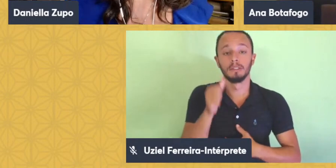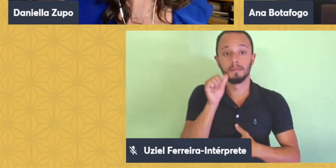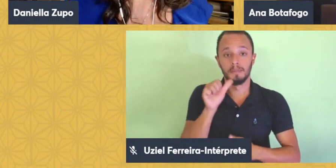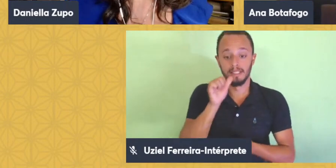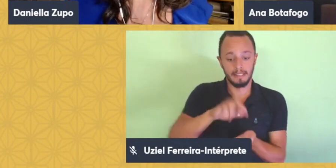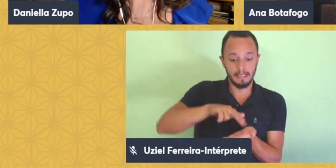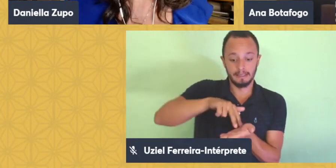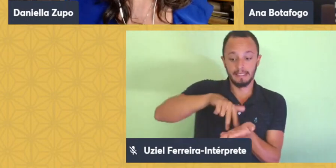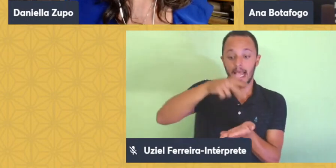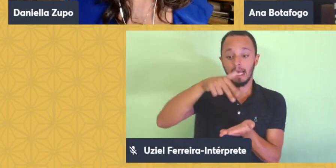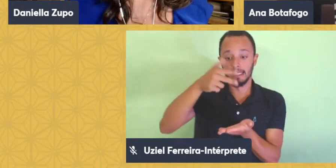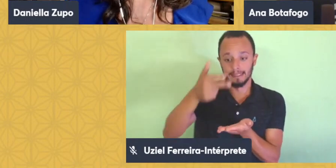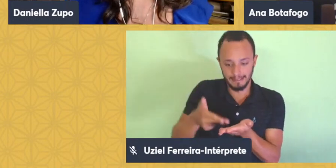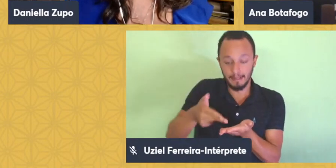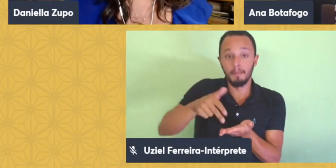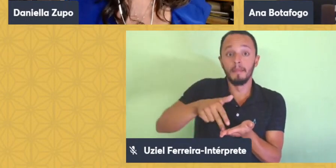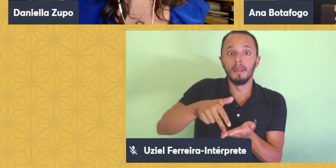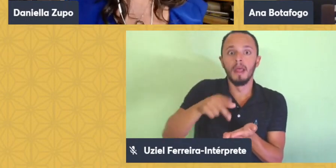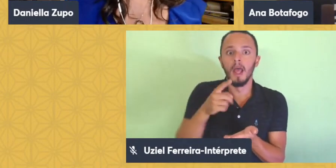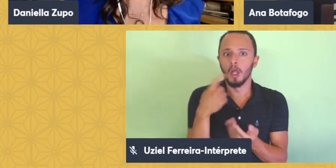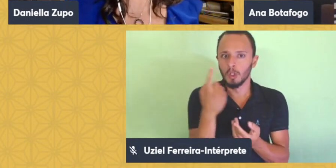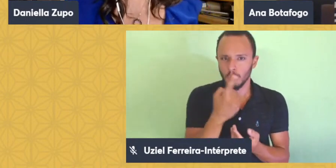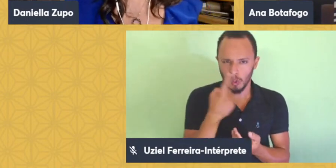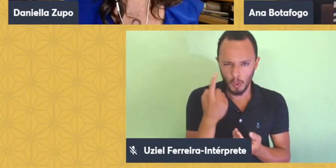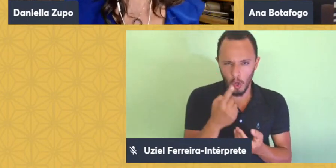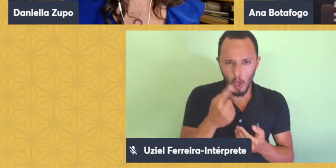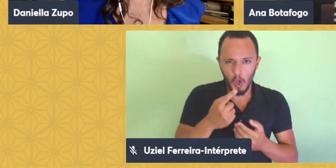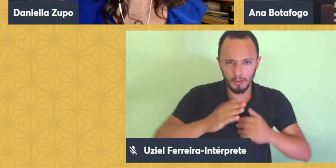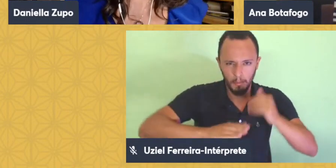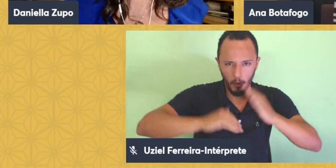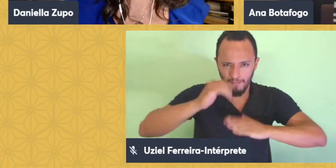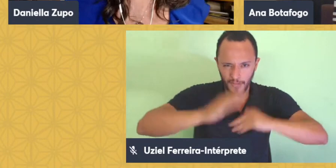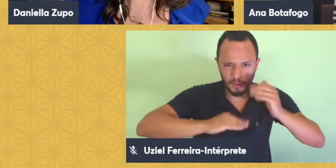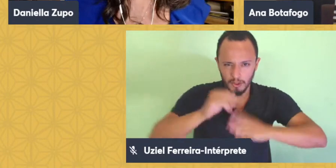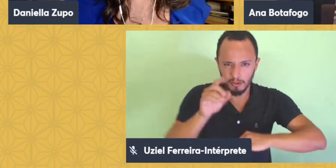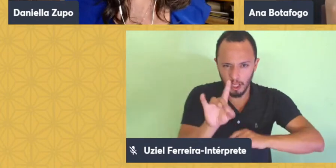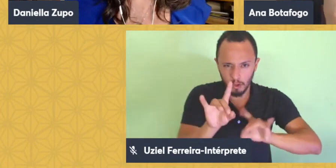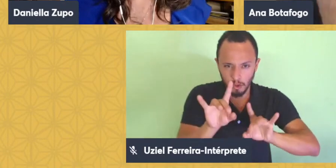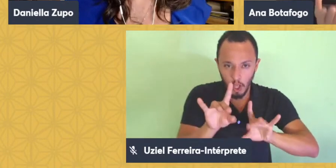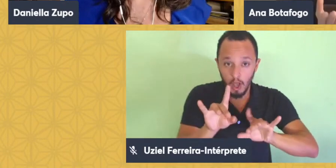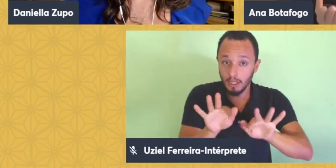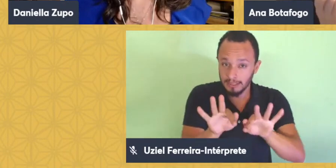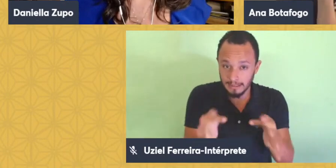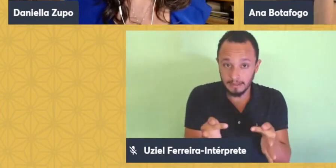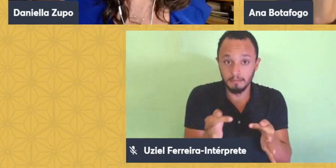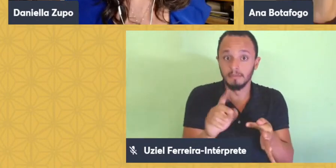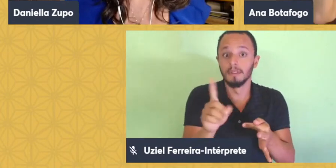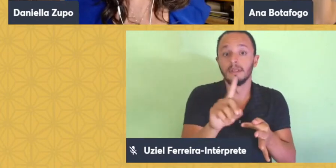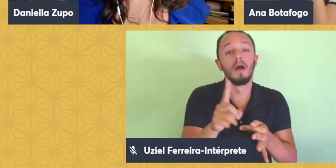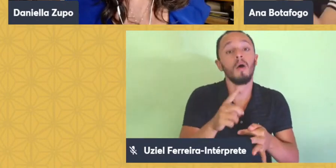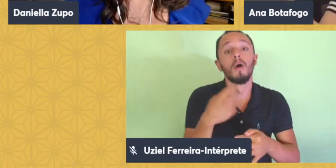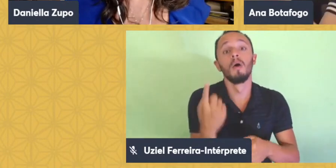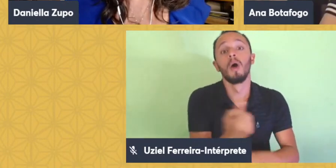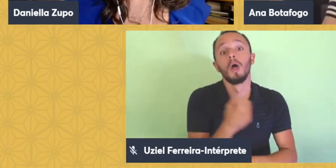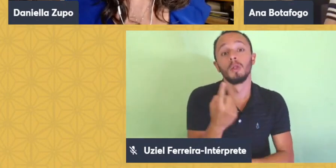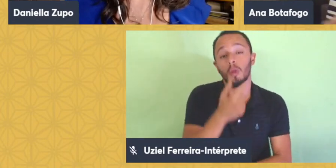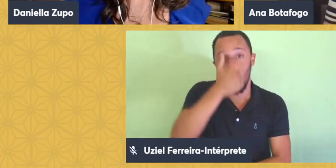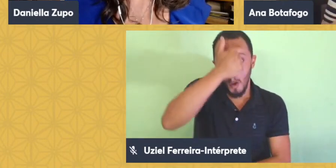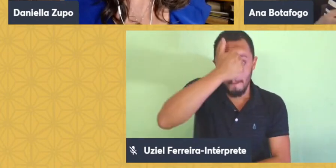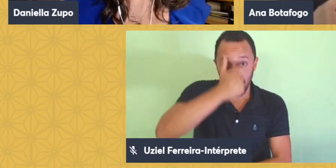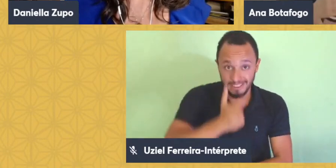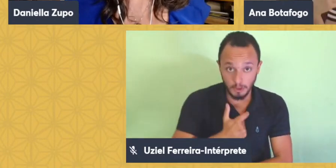não somos só artistas atletas como as pessoas então encontra pessoas enquanto